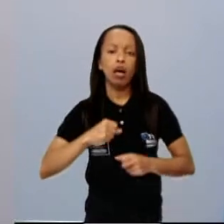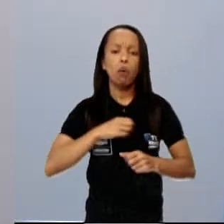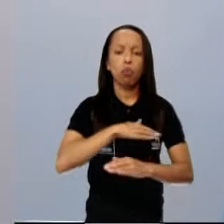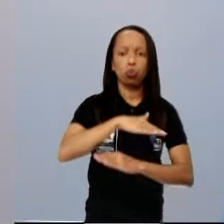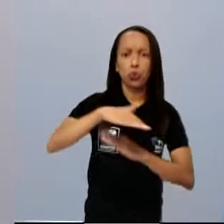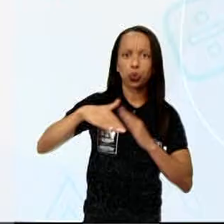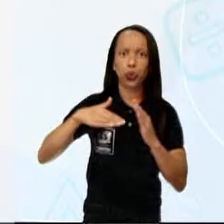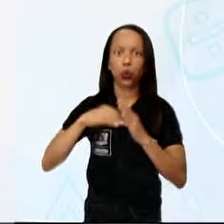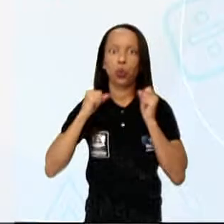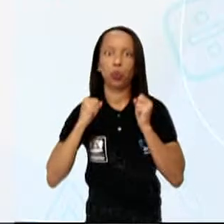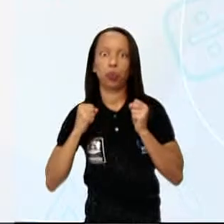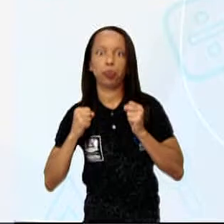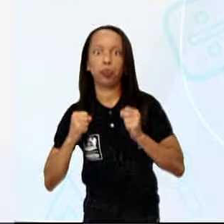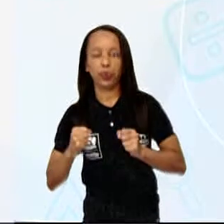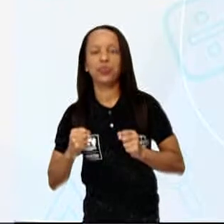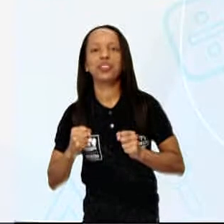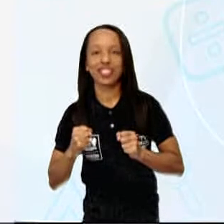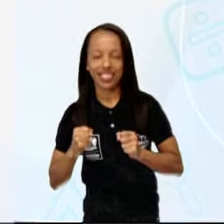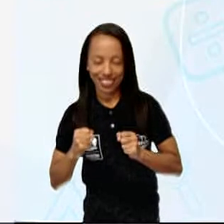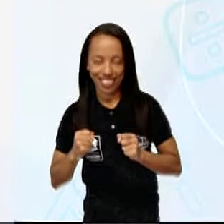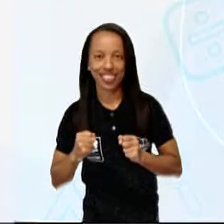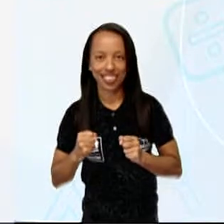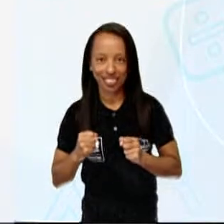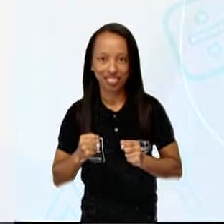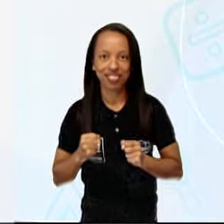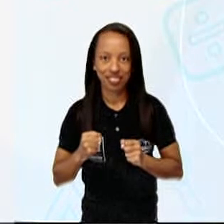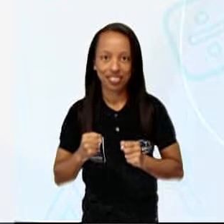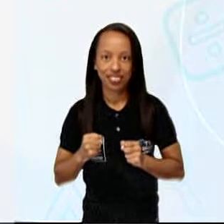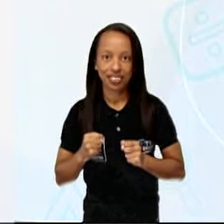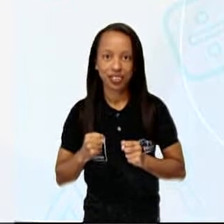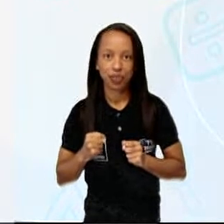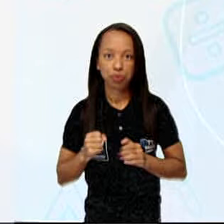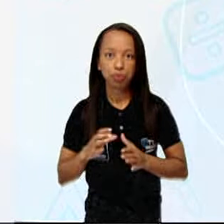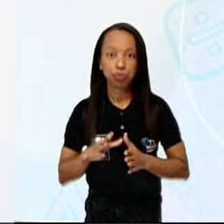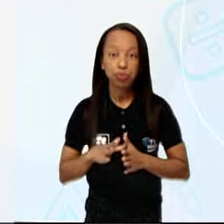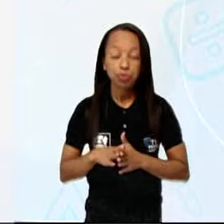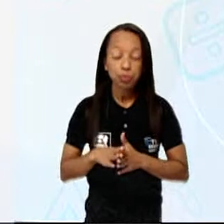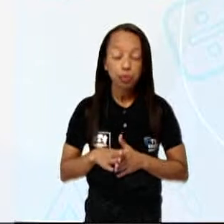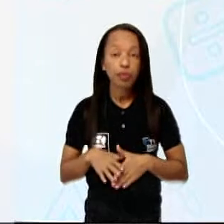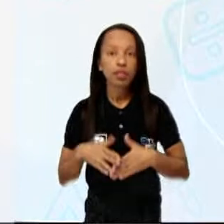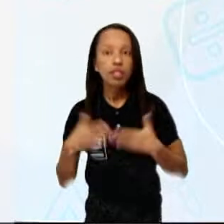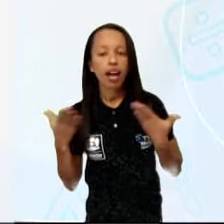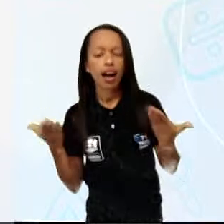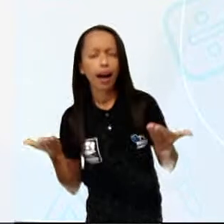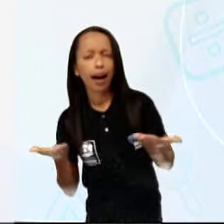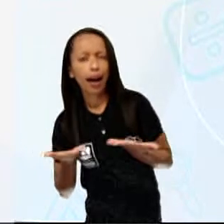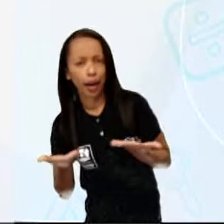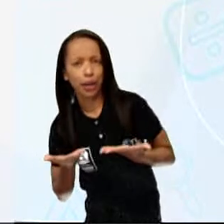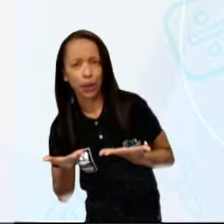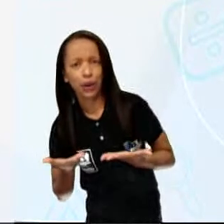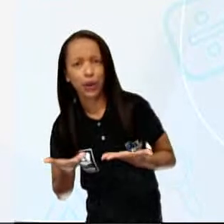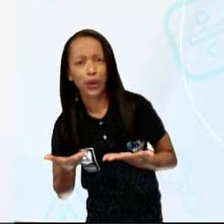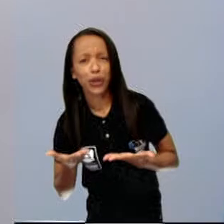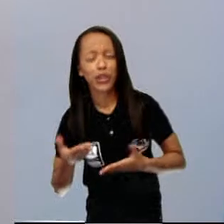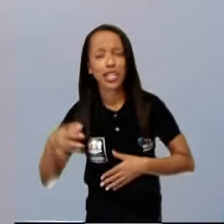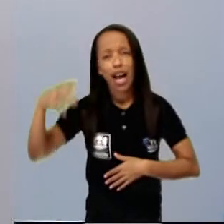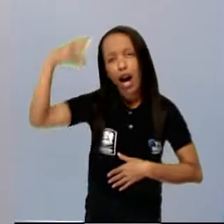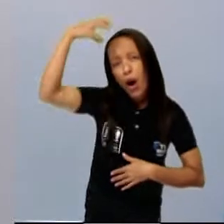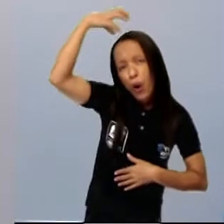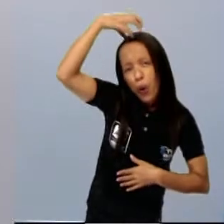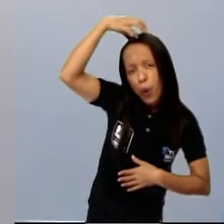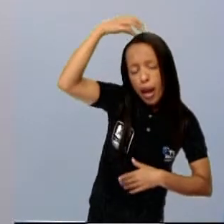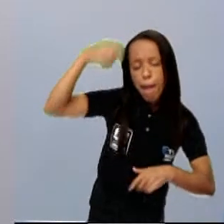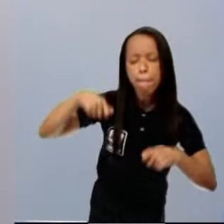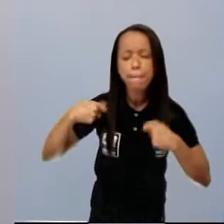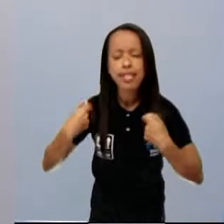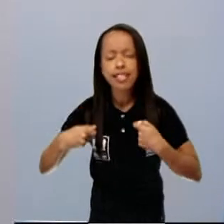slide, monarquia constitucional significa que o rei ele vai ter que obedecer a um documento. O rei agora ele não tem mais todos os